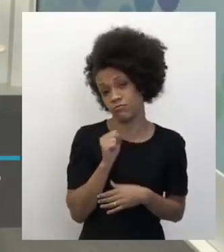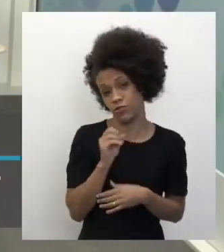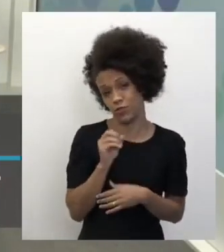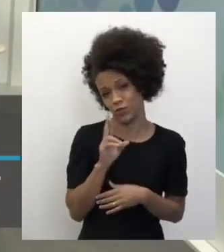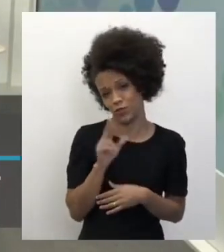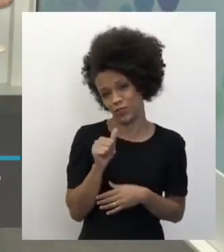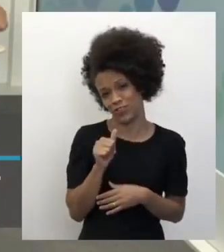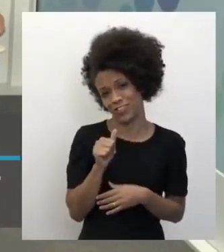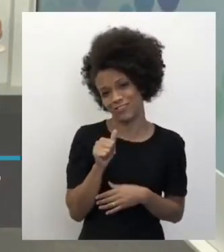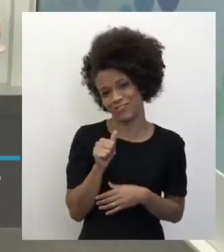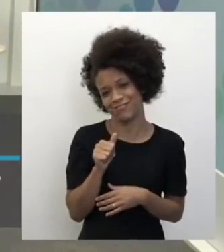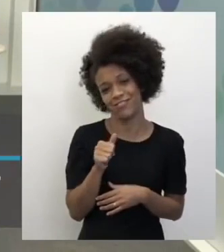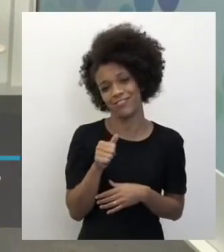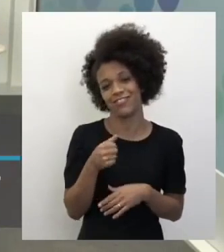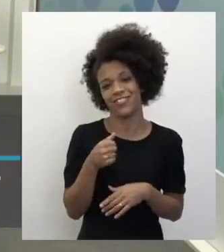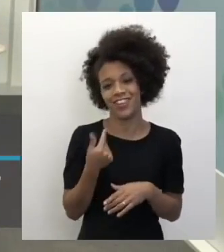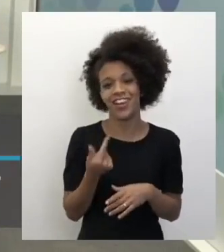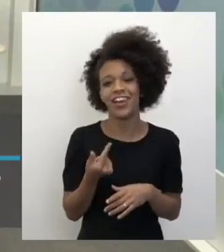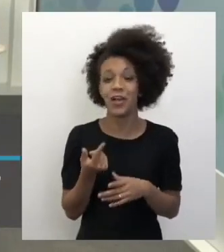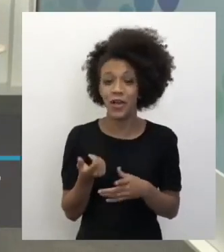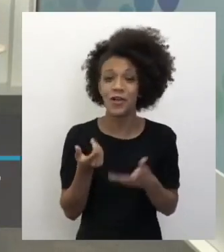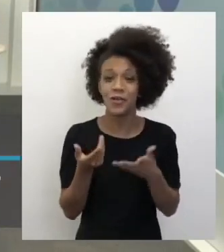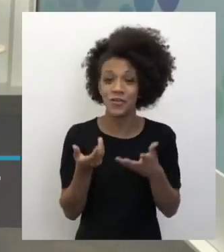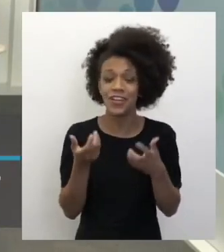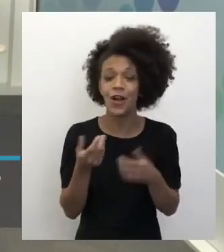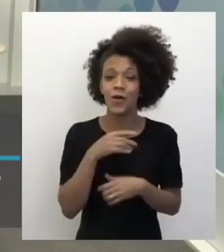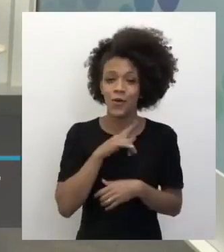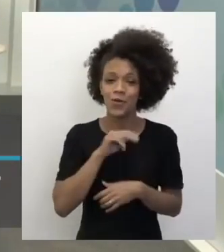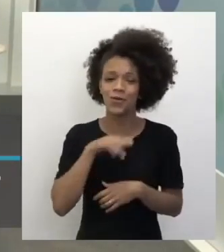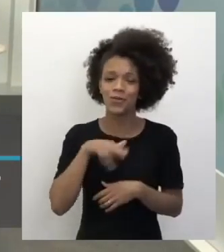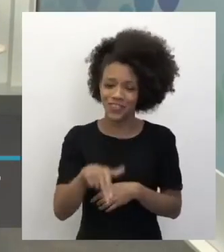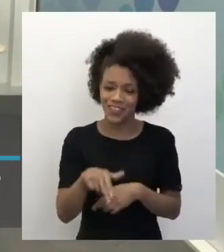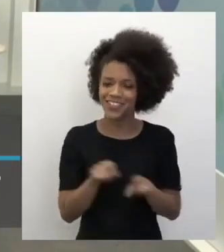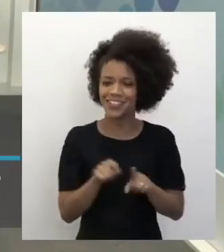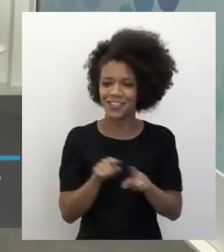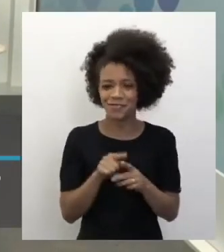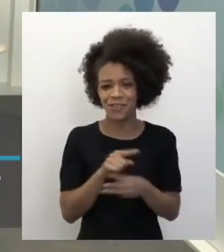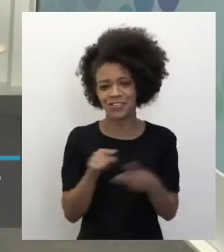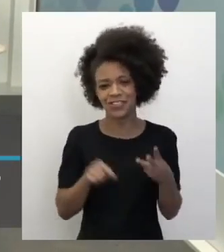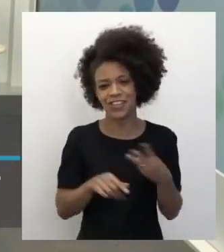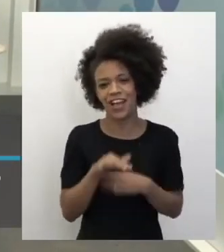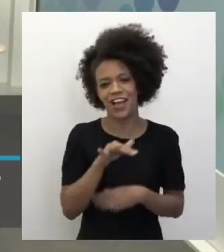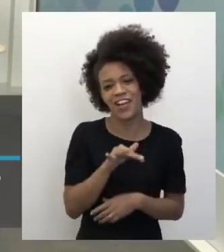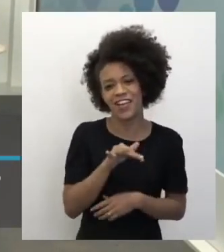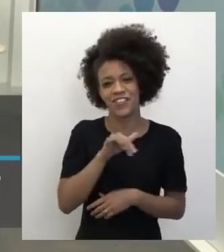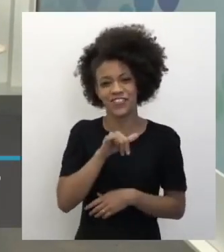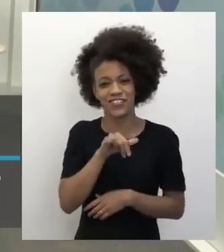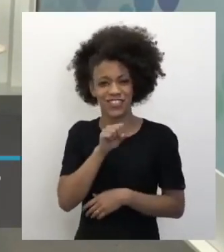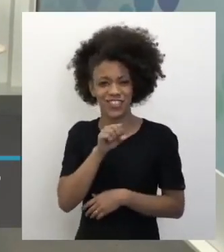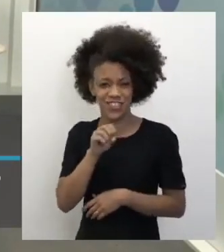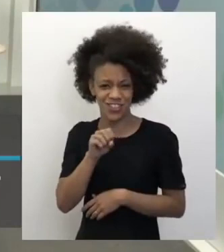Ai, o Porque Luan, agora... eu ia falar isso agora. O Luan falou, eu nenhum desses três, eu falo fissora.